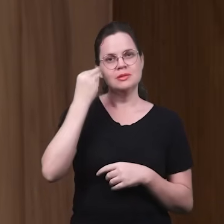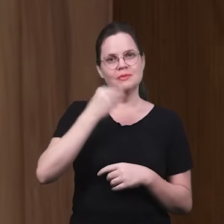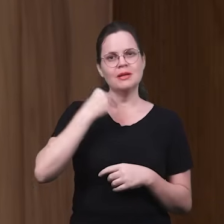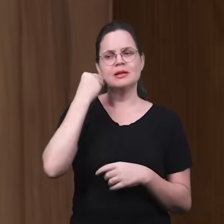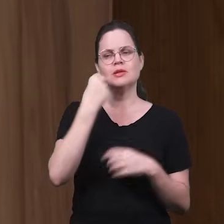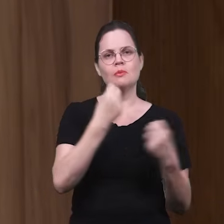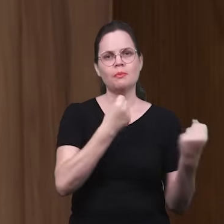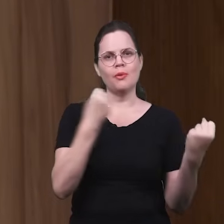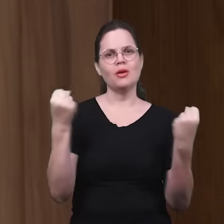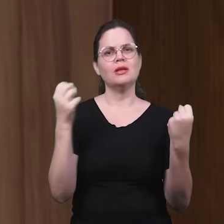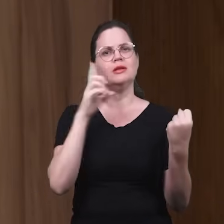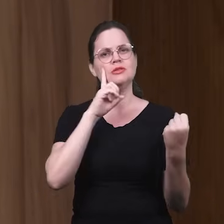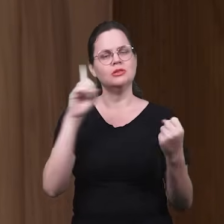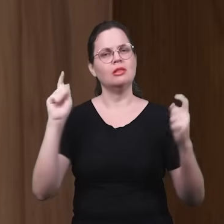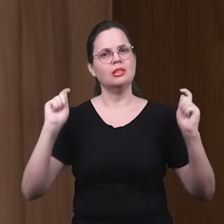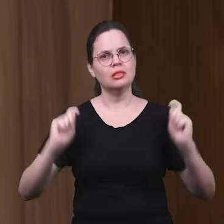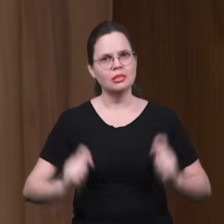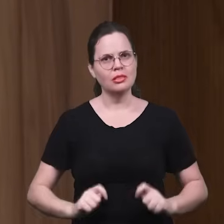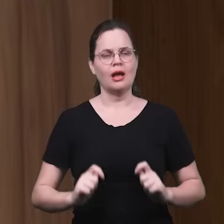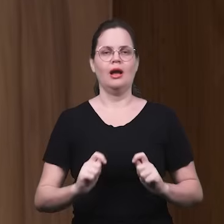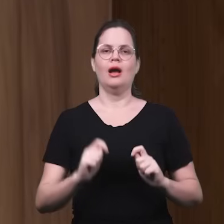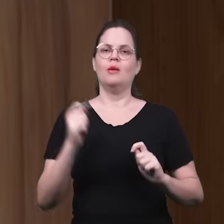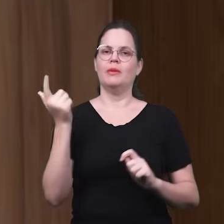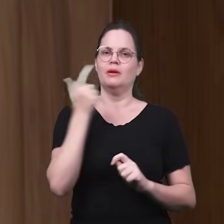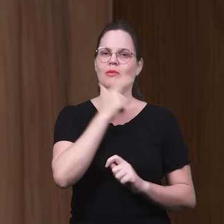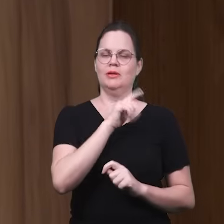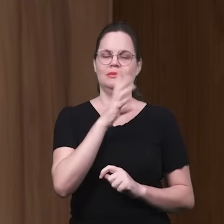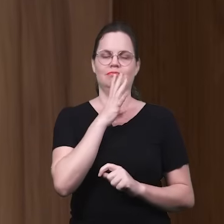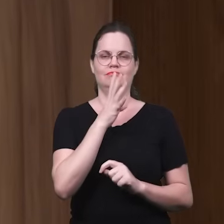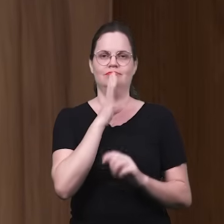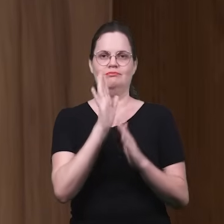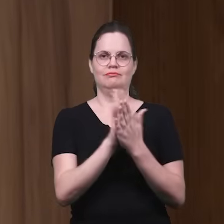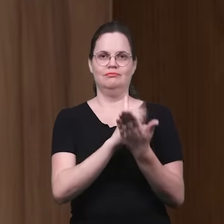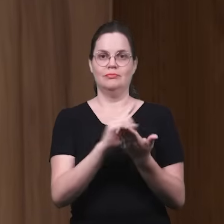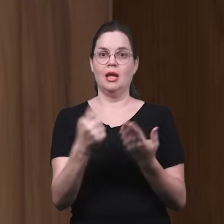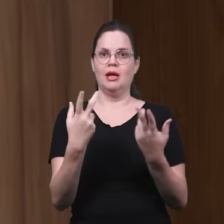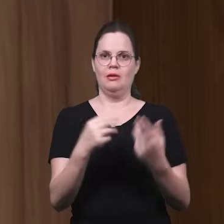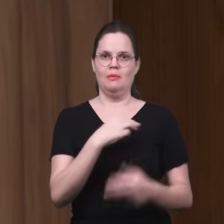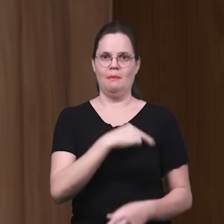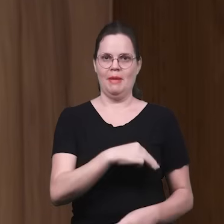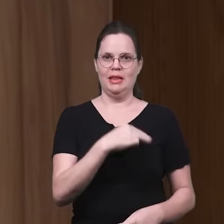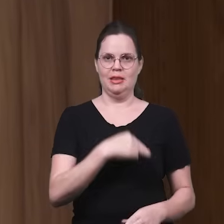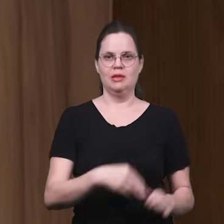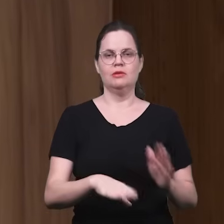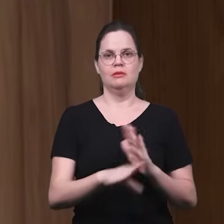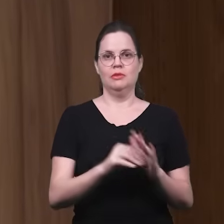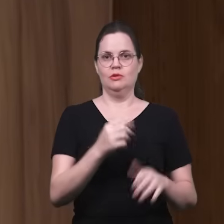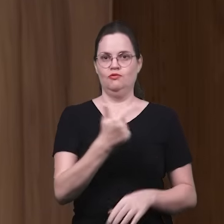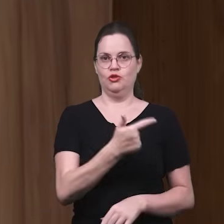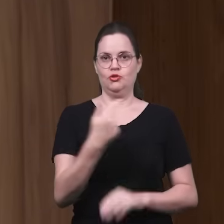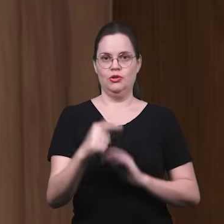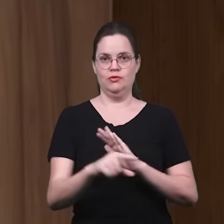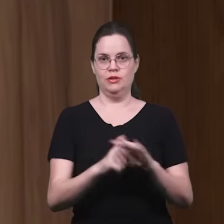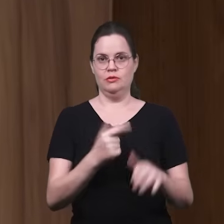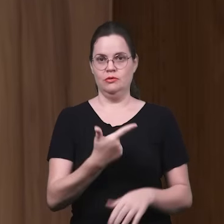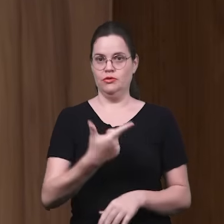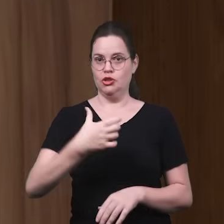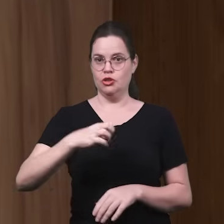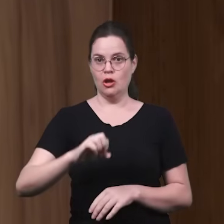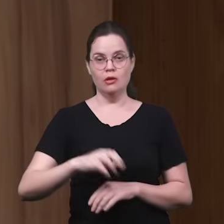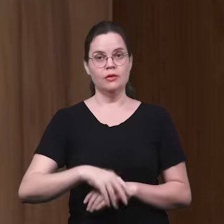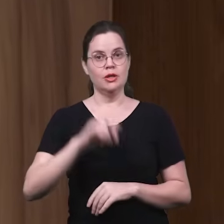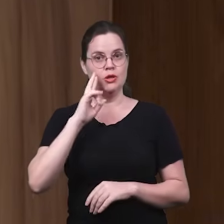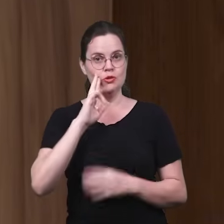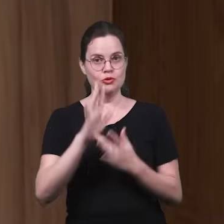de Deus. É isso que está na palavra, dizendo assim, olha, Mateus 22, 29. Jesus, porém, respondendo, disse-lhes,